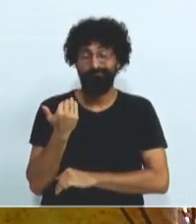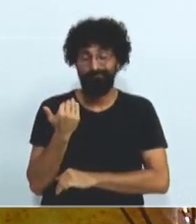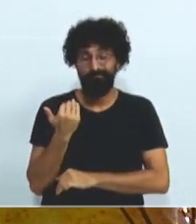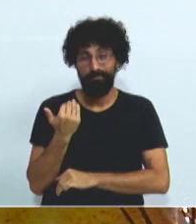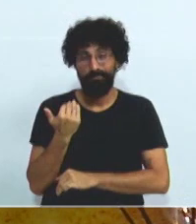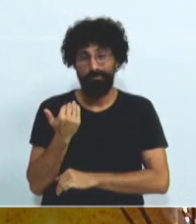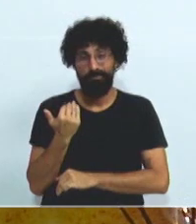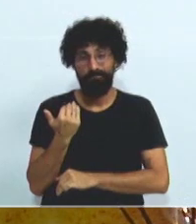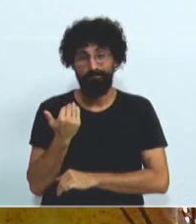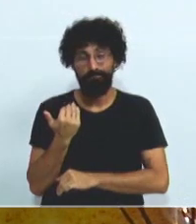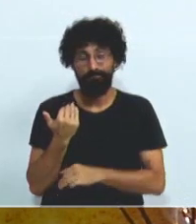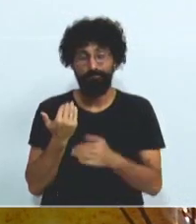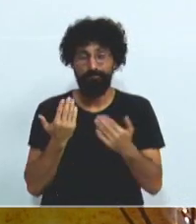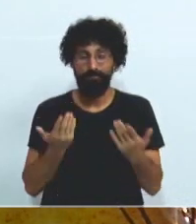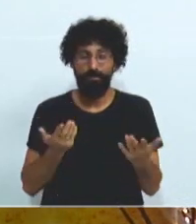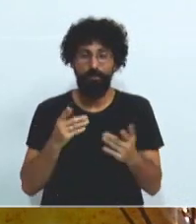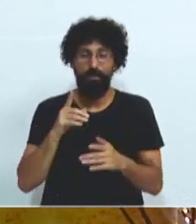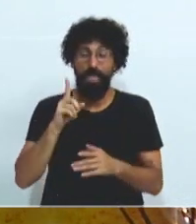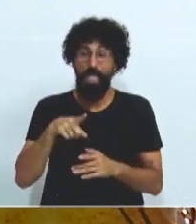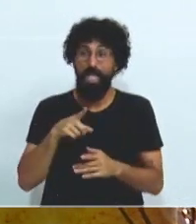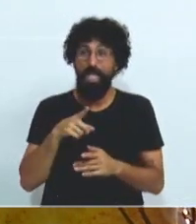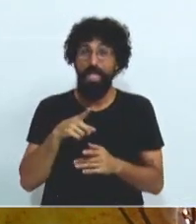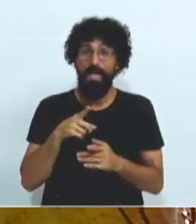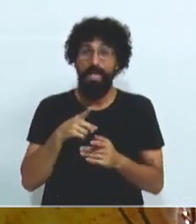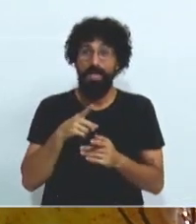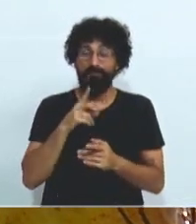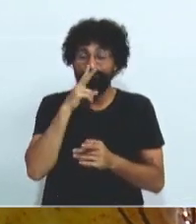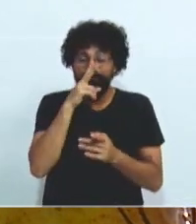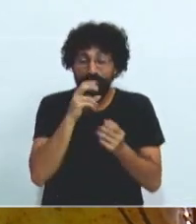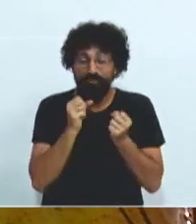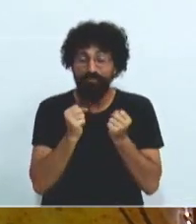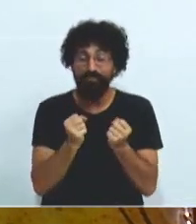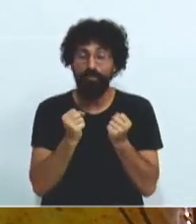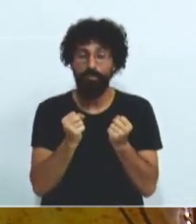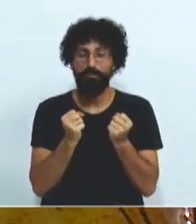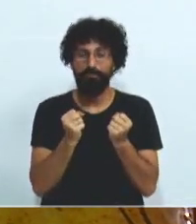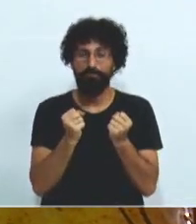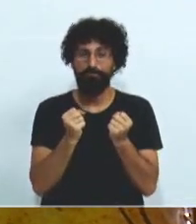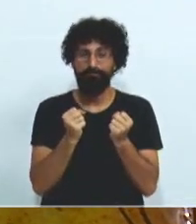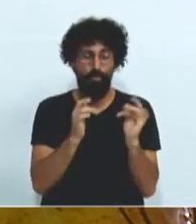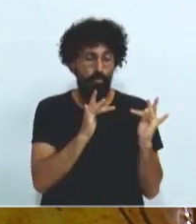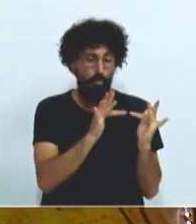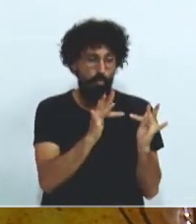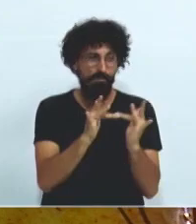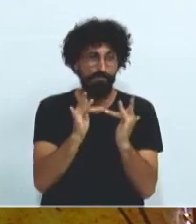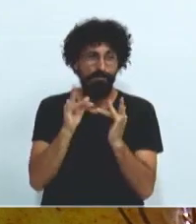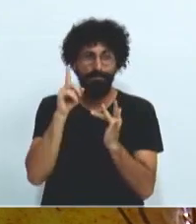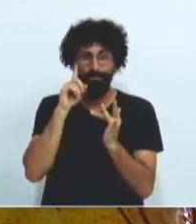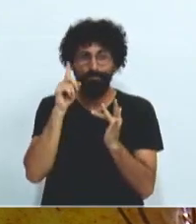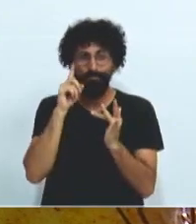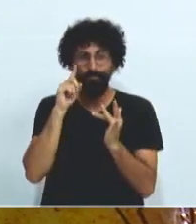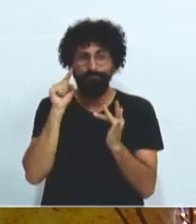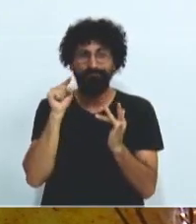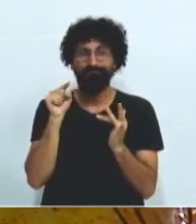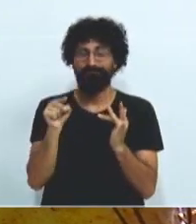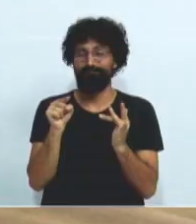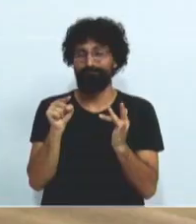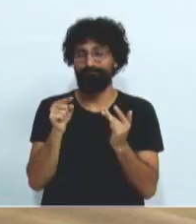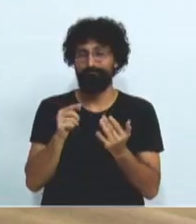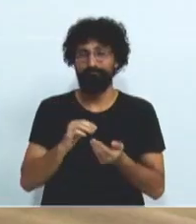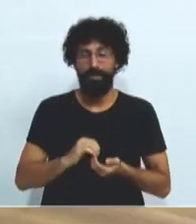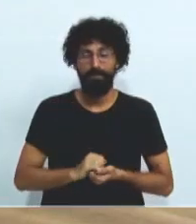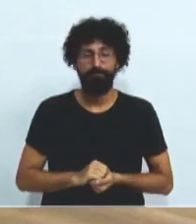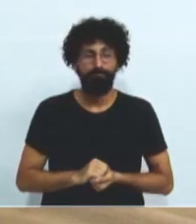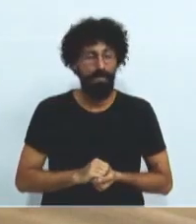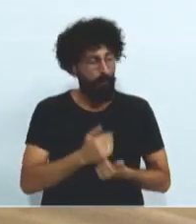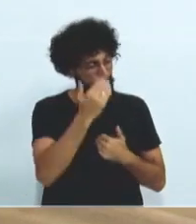batalha. Então, é muito forte, né? O contato que eles têm que vivenciar ali de perto, né? Com essas crianças. Muito obrigada